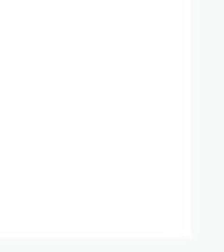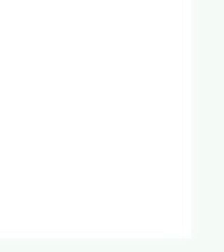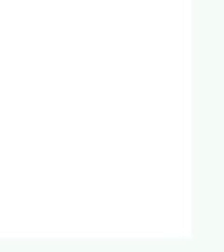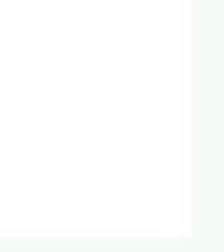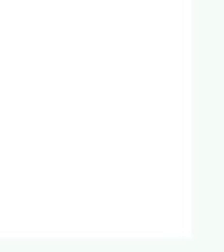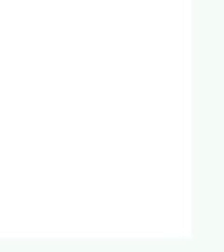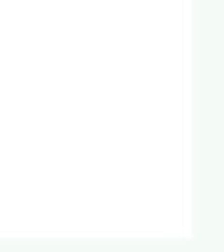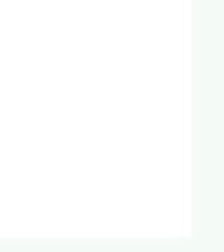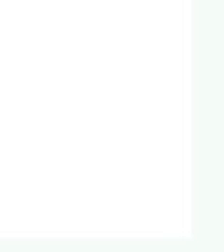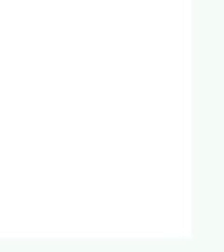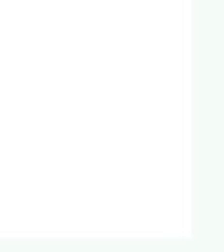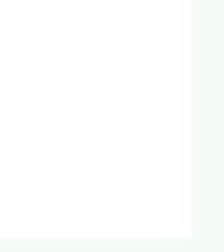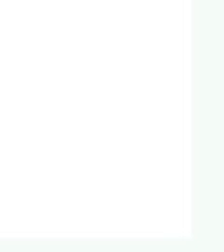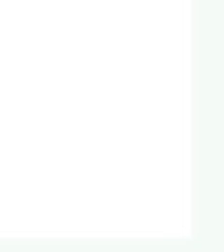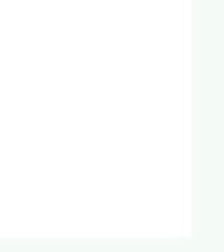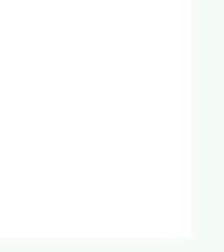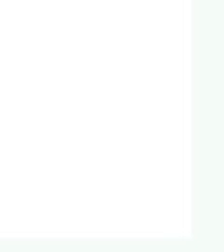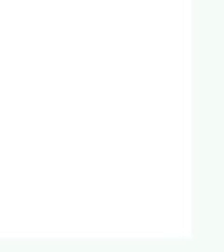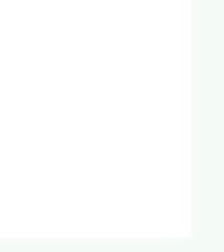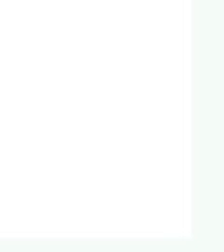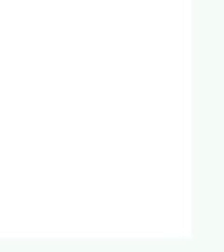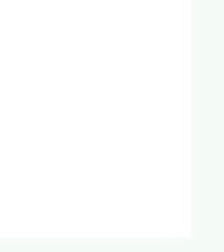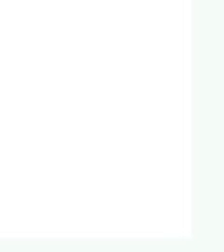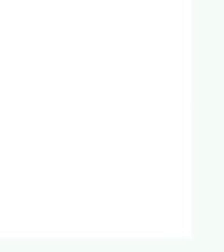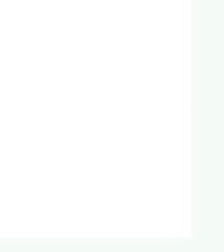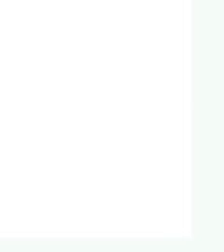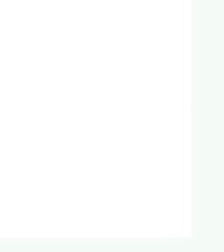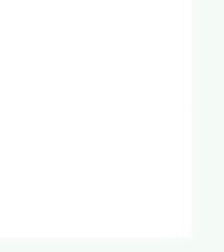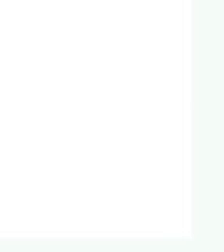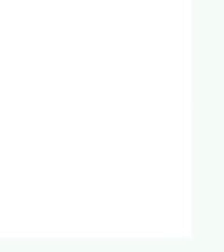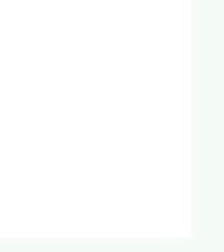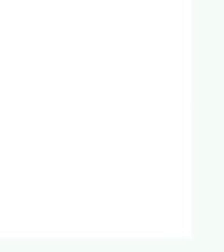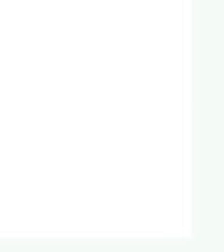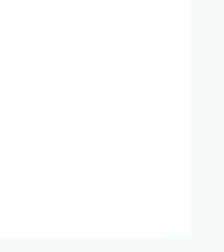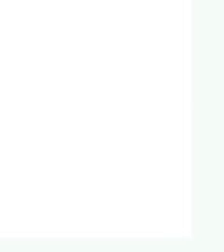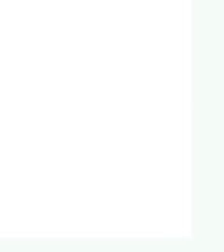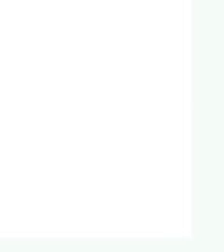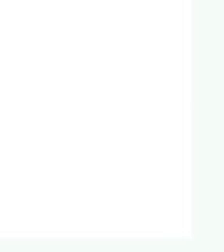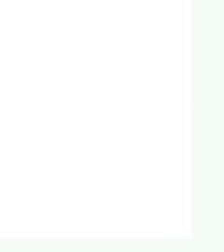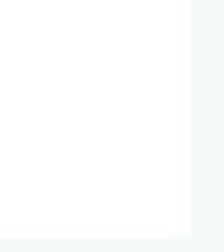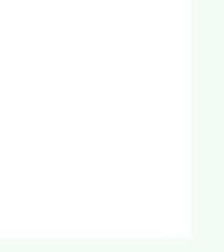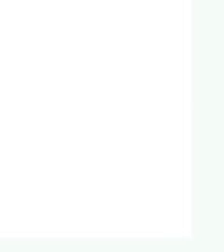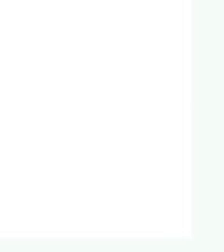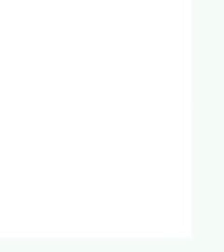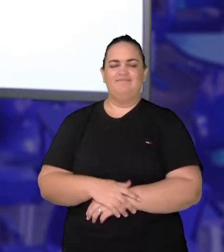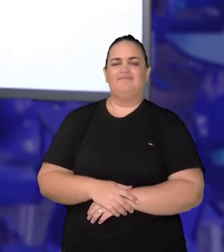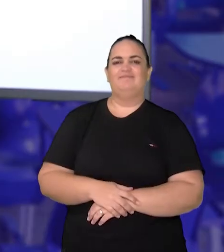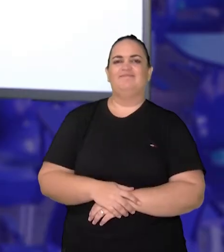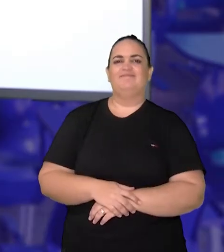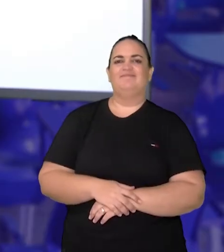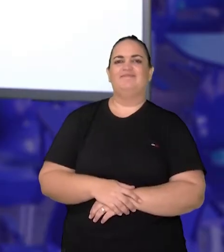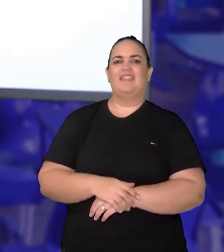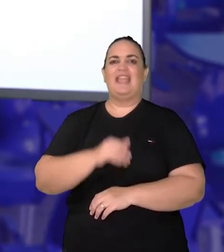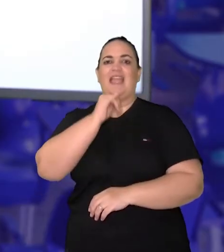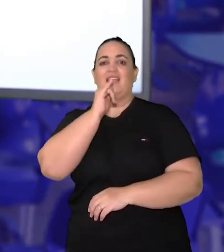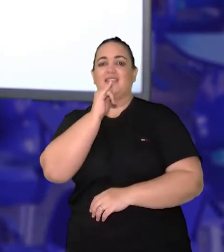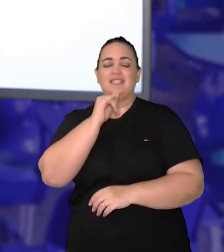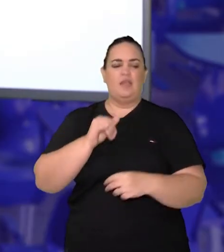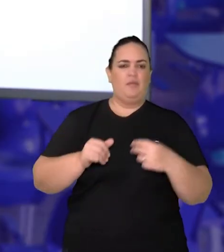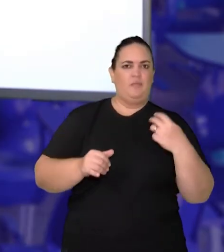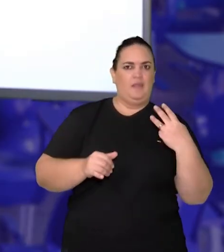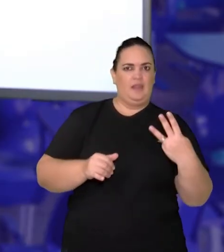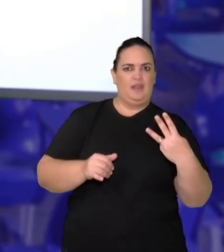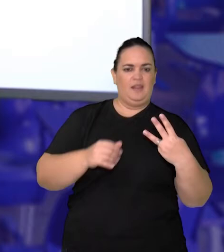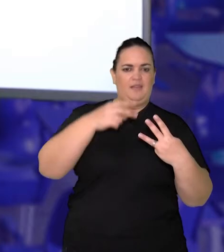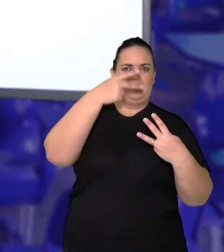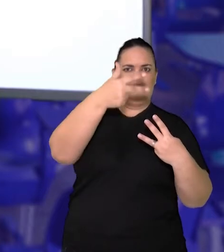base, que no caso aqui do exemplo é 3, multiplicado por ele mesmo 2 vezes, ou seja, o expoente fala